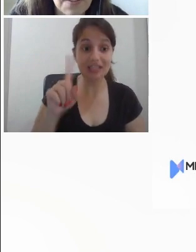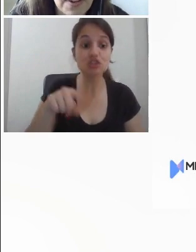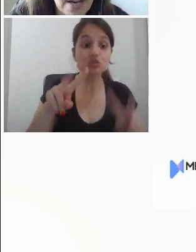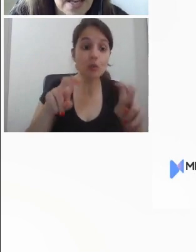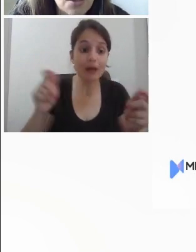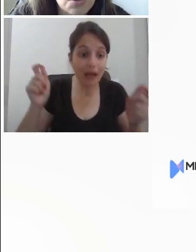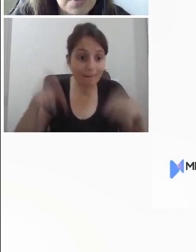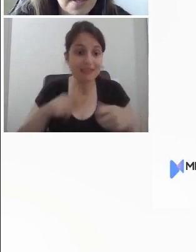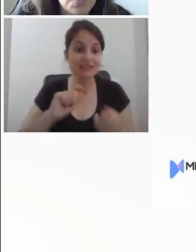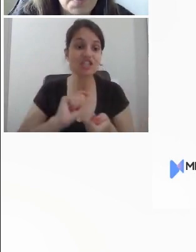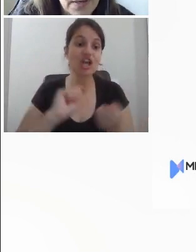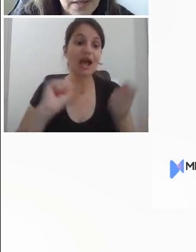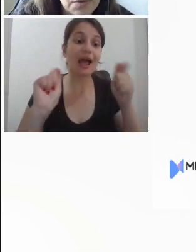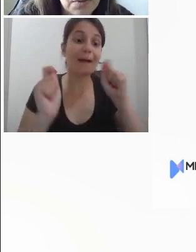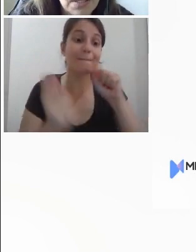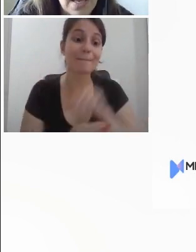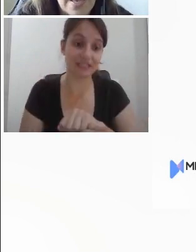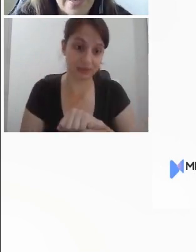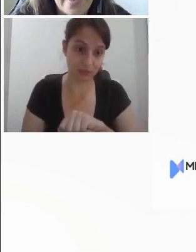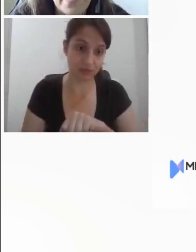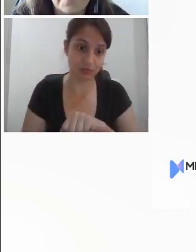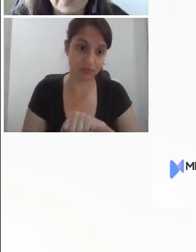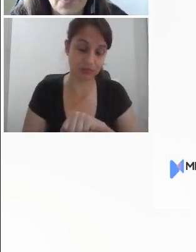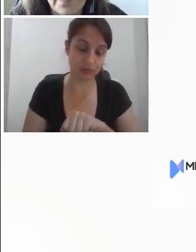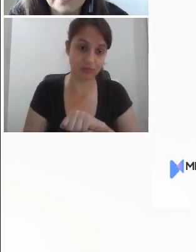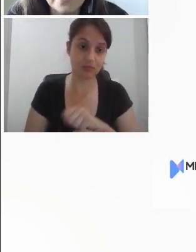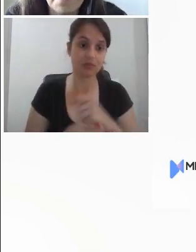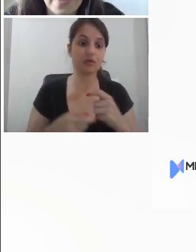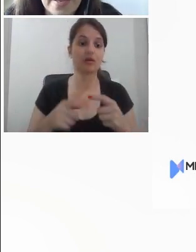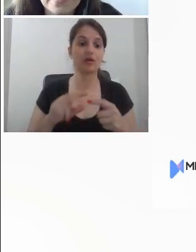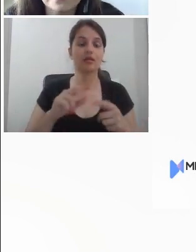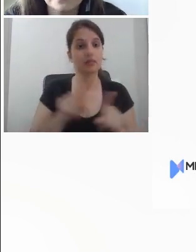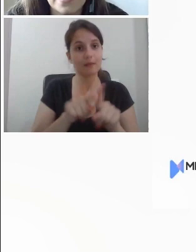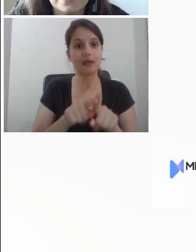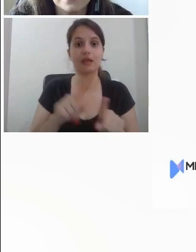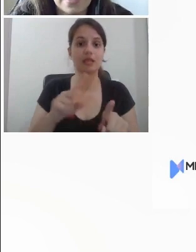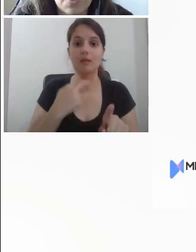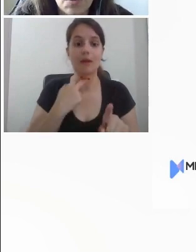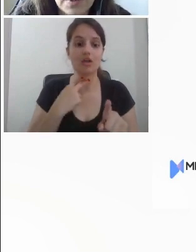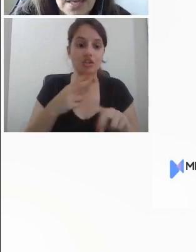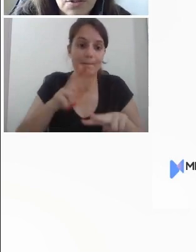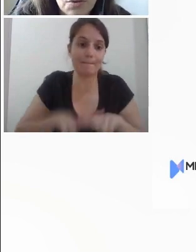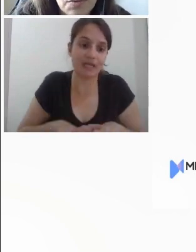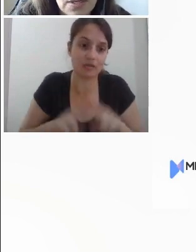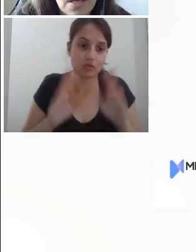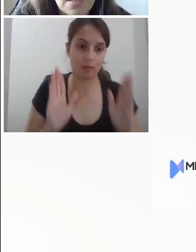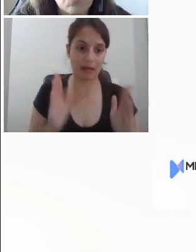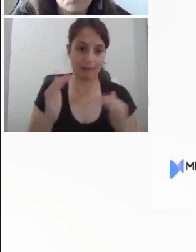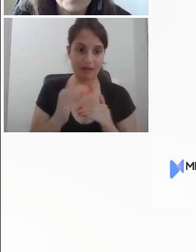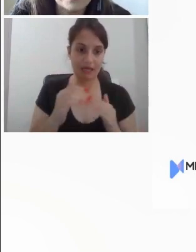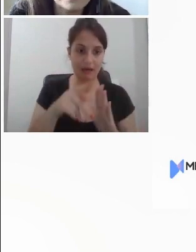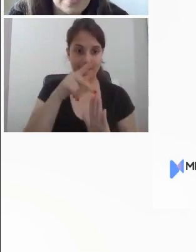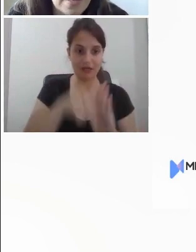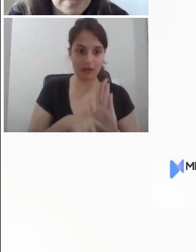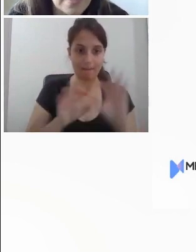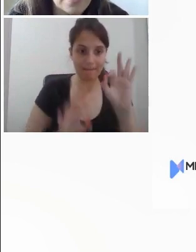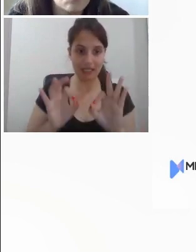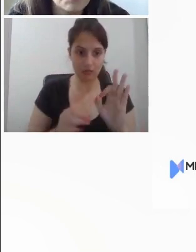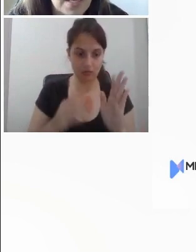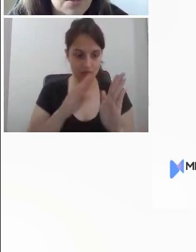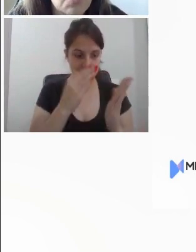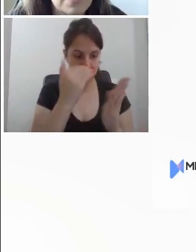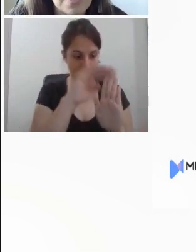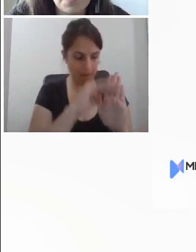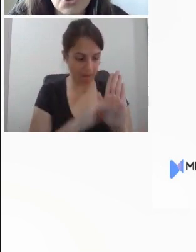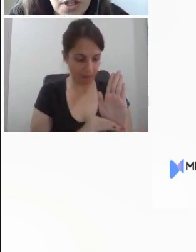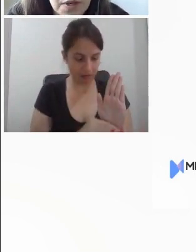mais do que ficar rígido e seguir um plano eh perceber as necessidades daquele contexto compreender que aquele